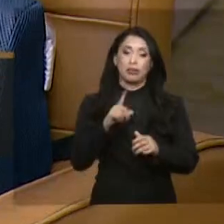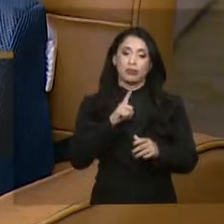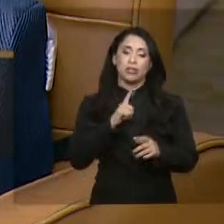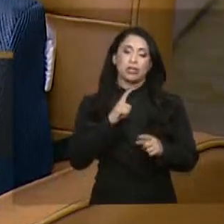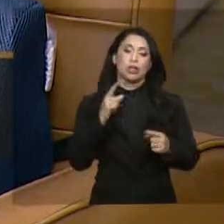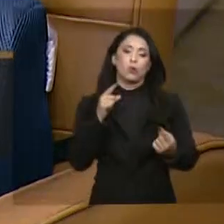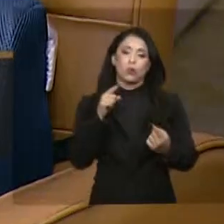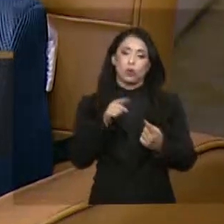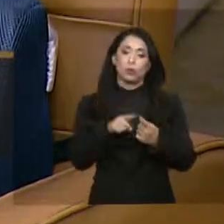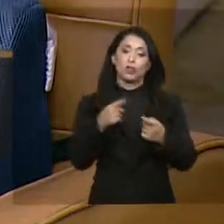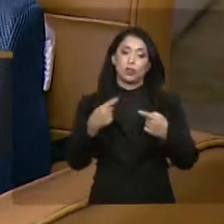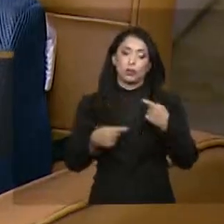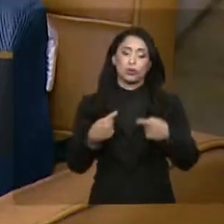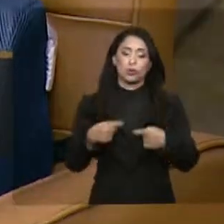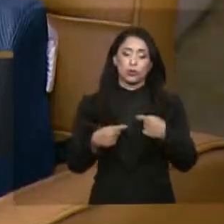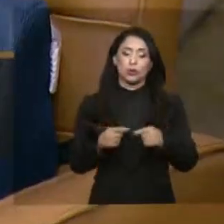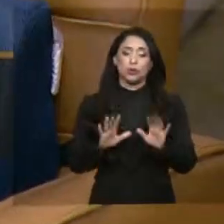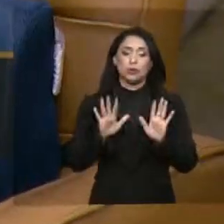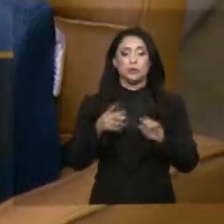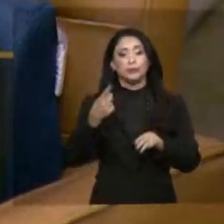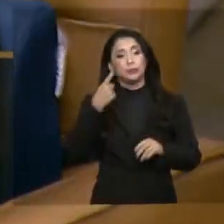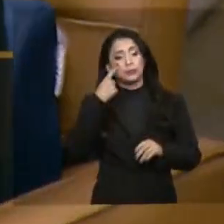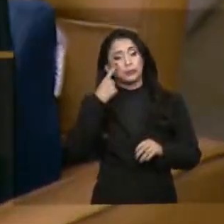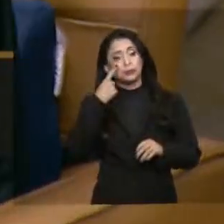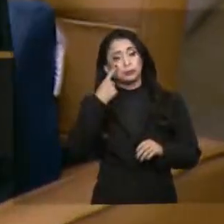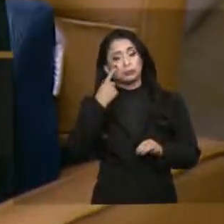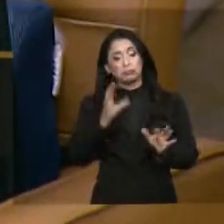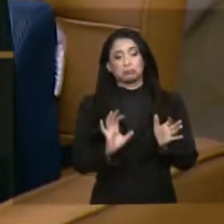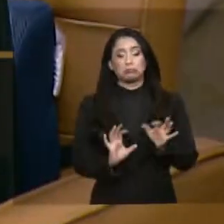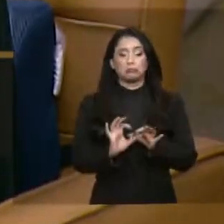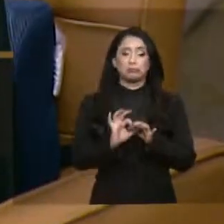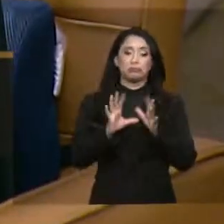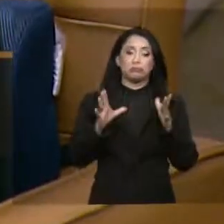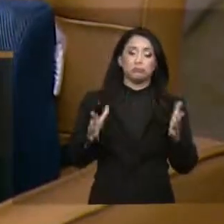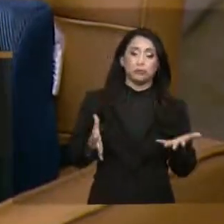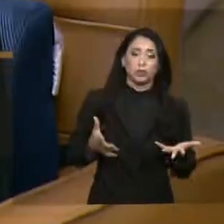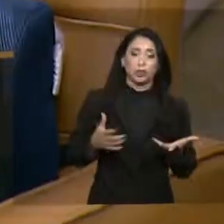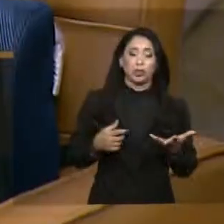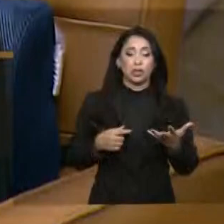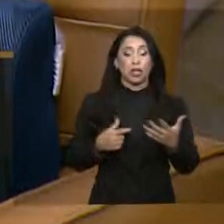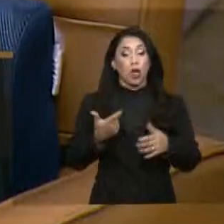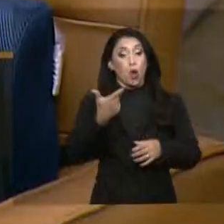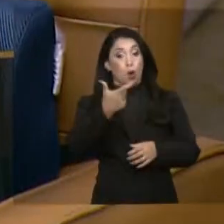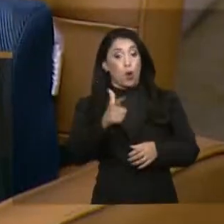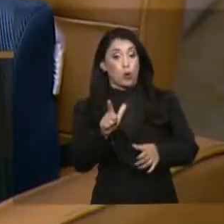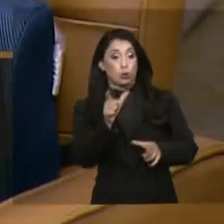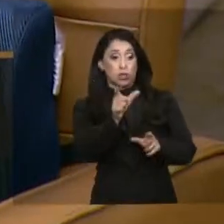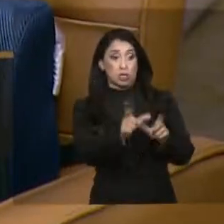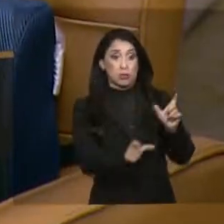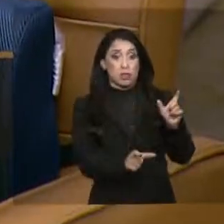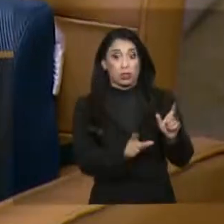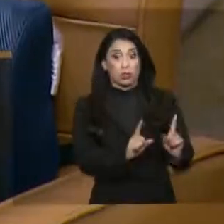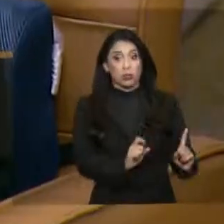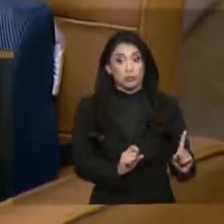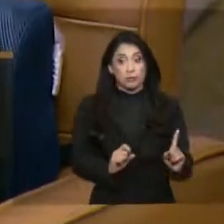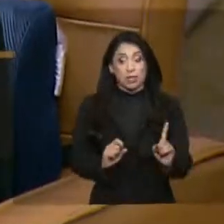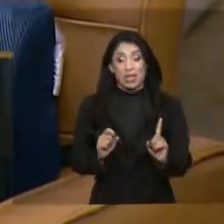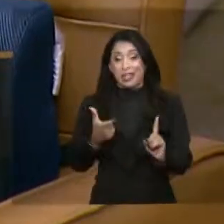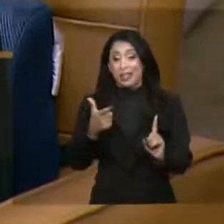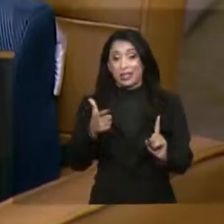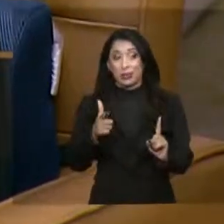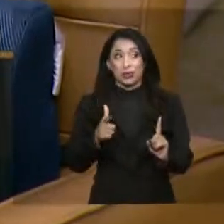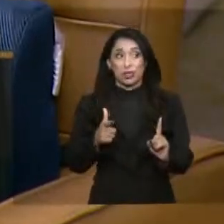objeto de discussão, é preciso ver se estamos dispostos a ampliar o leque de terceiras pessoas que não